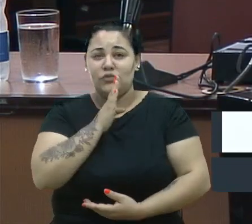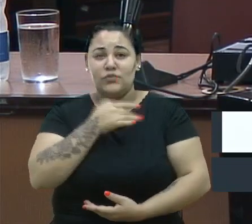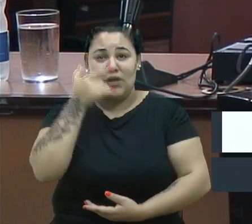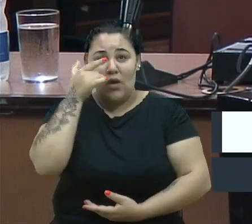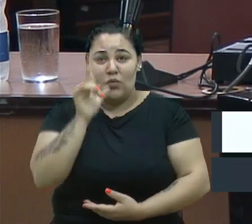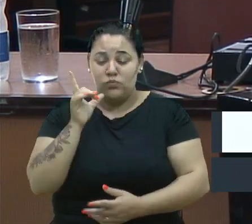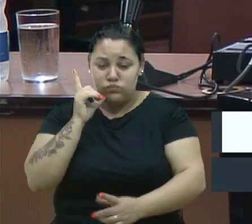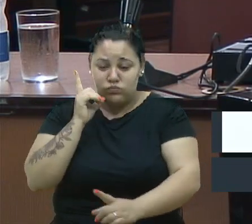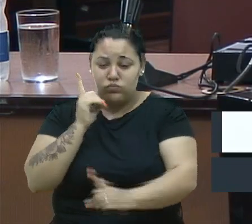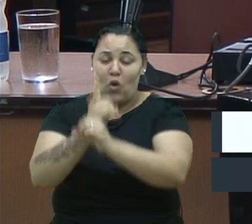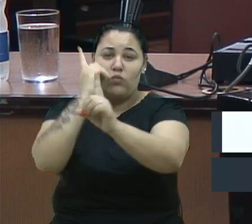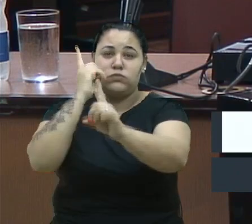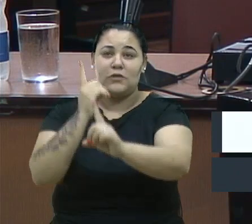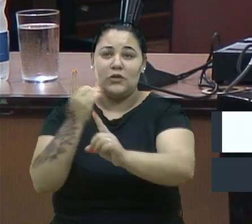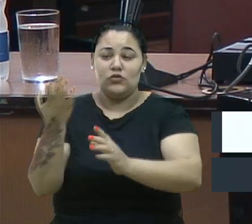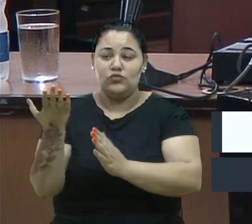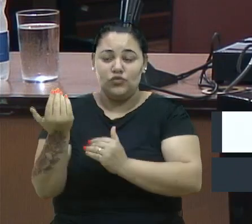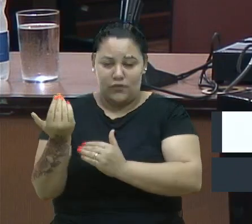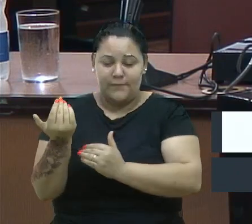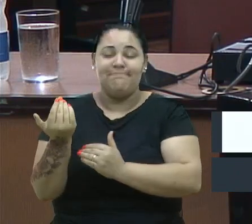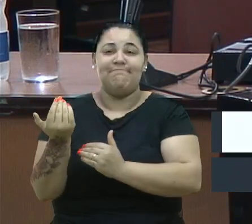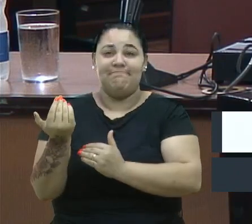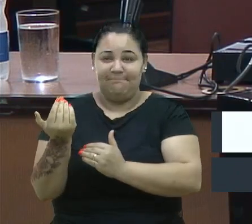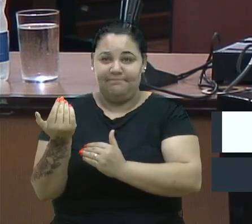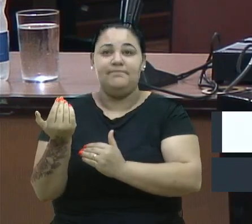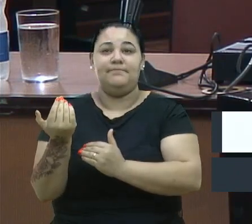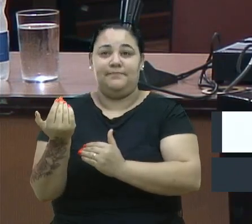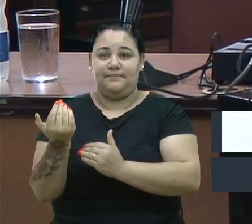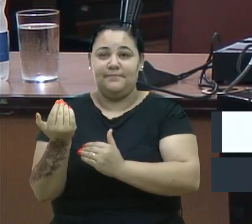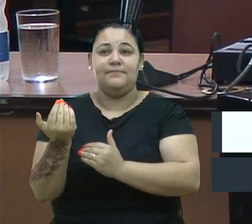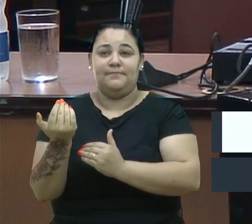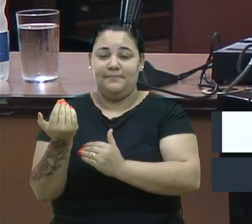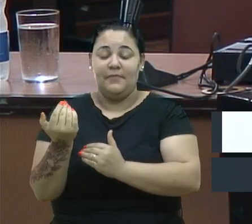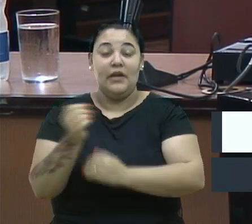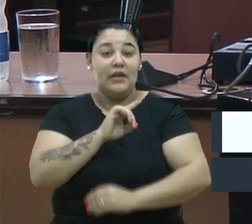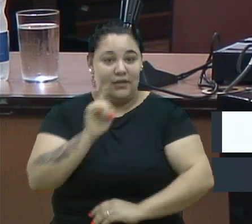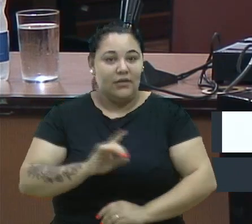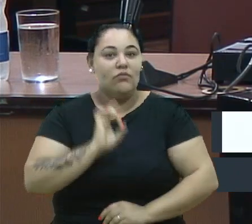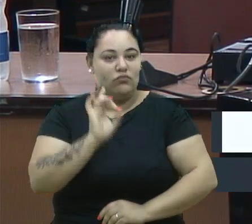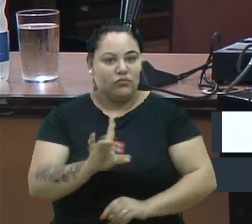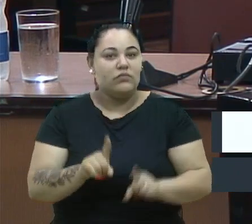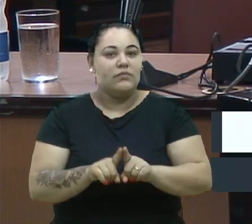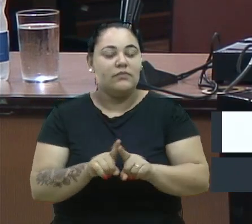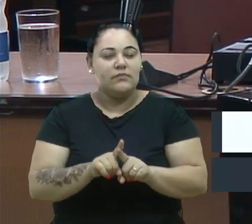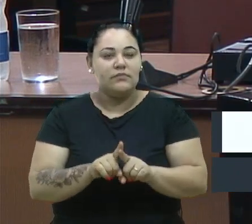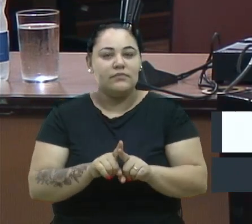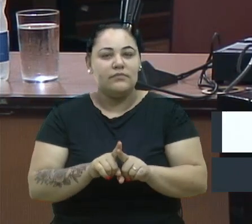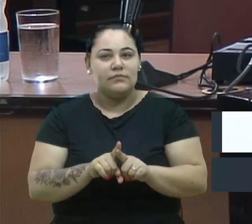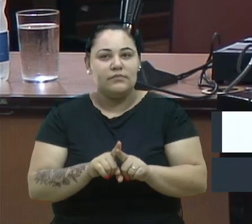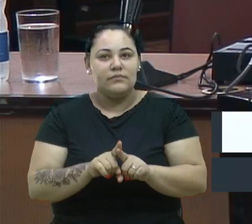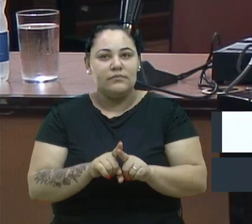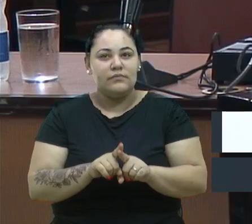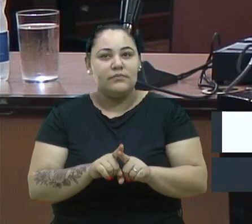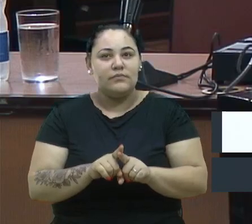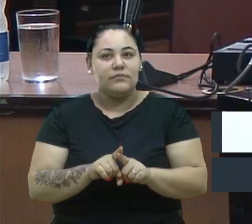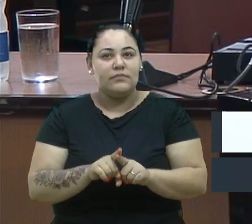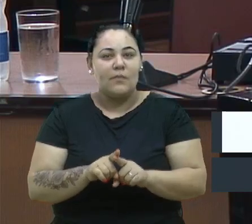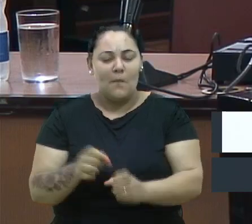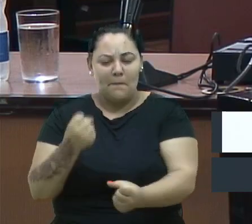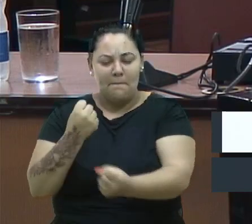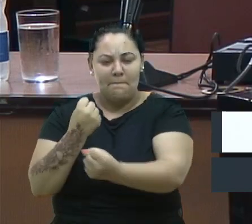localizar esse jovem. E não somente isso, prender 2 dos